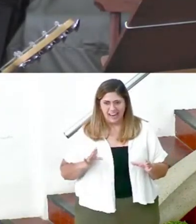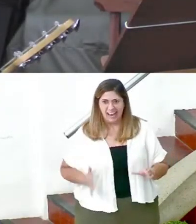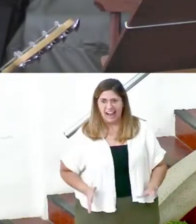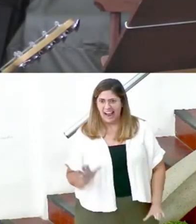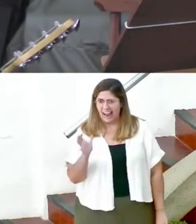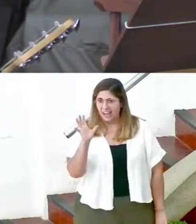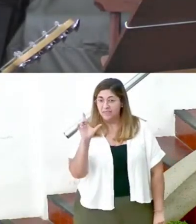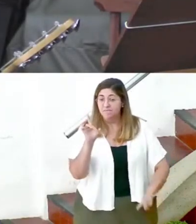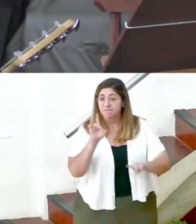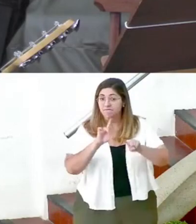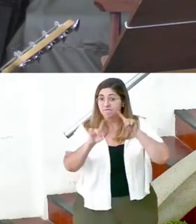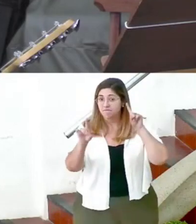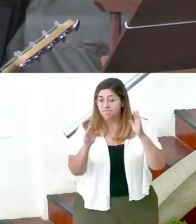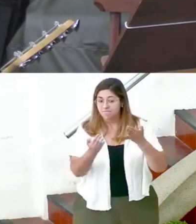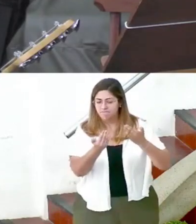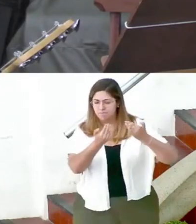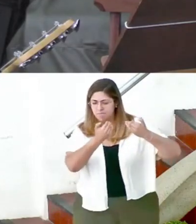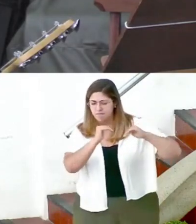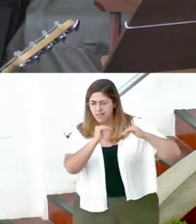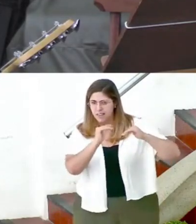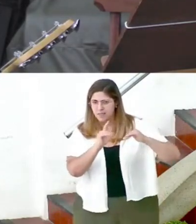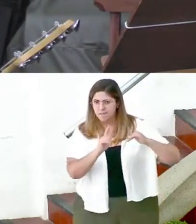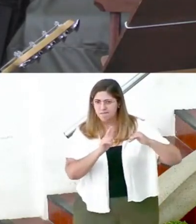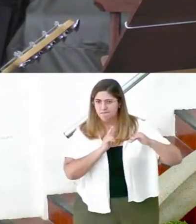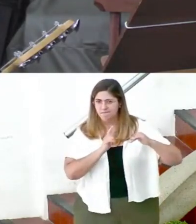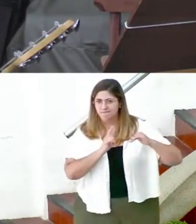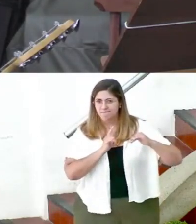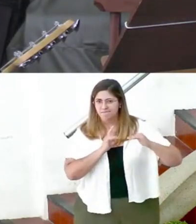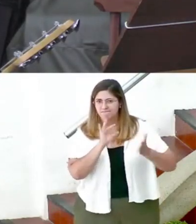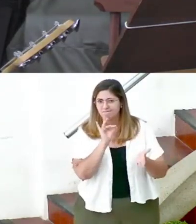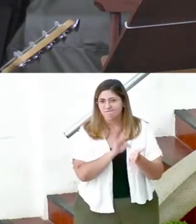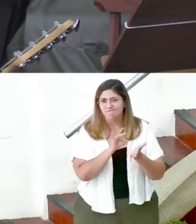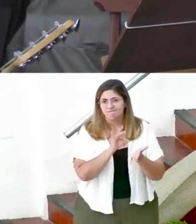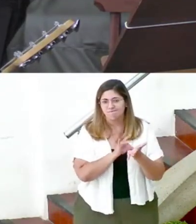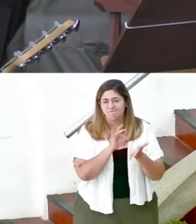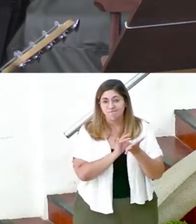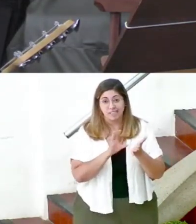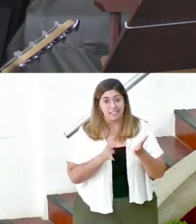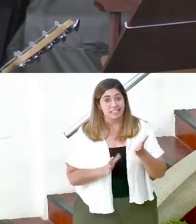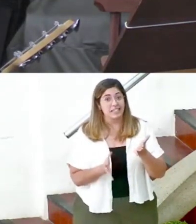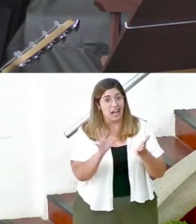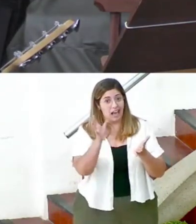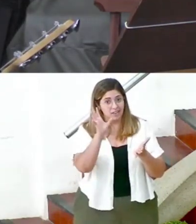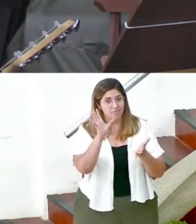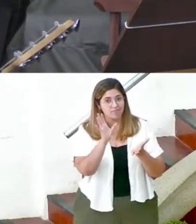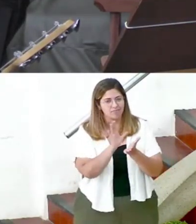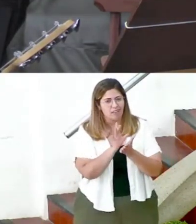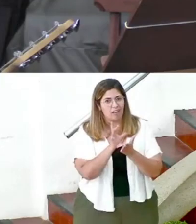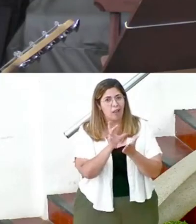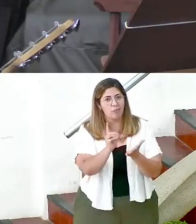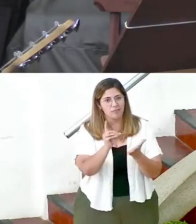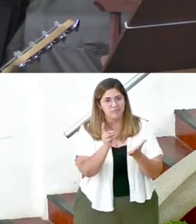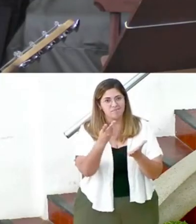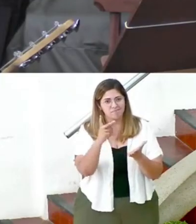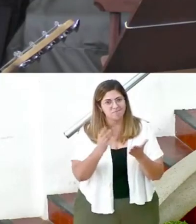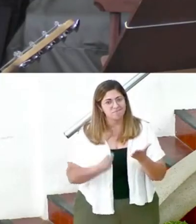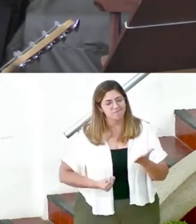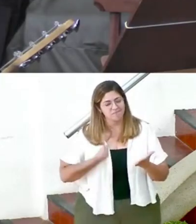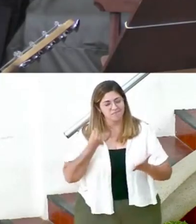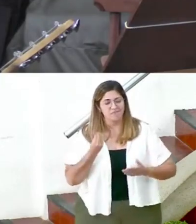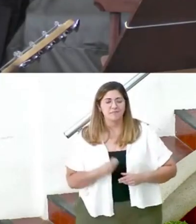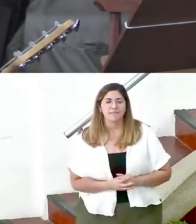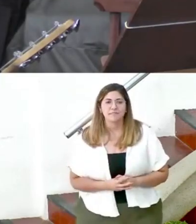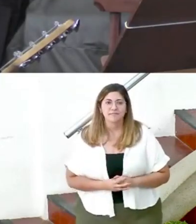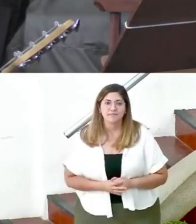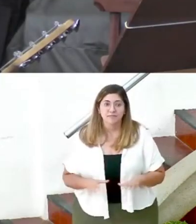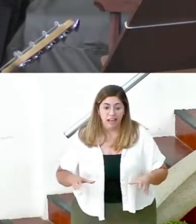o que está dentro dele que é verdadeiramente caro. Enquanto as nossas crianças fazem esse desenho, um